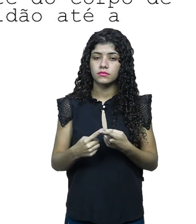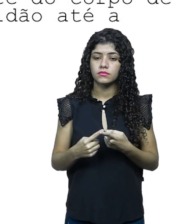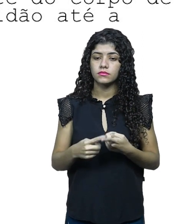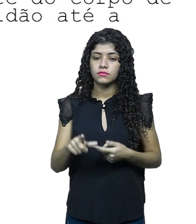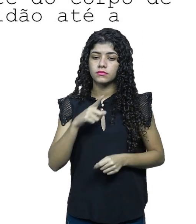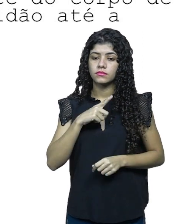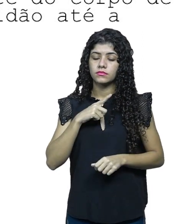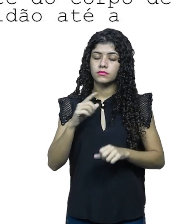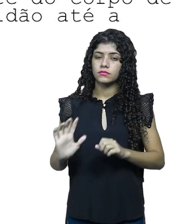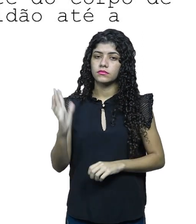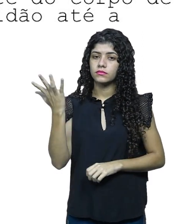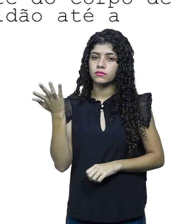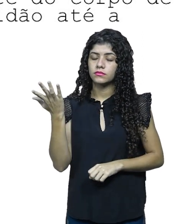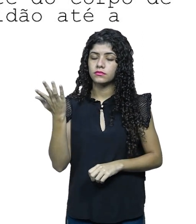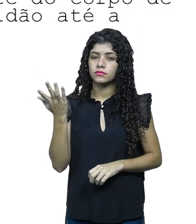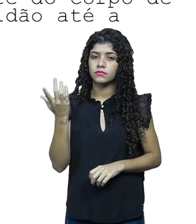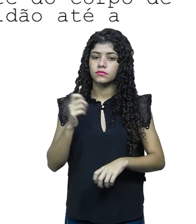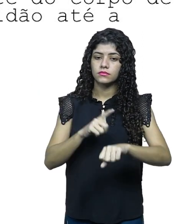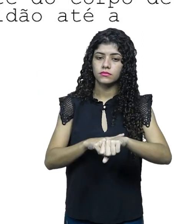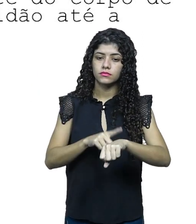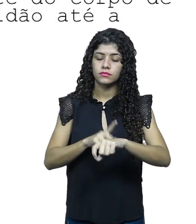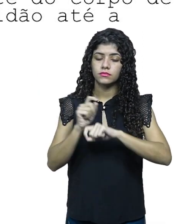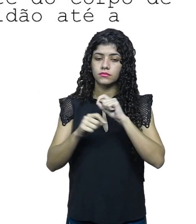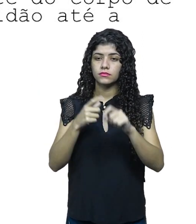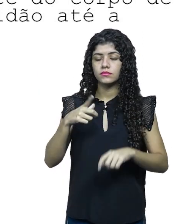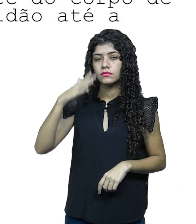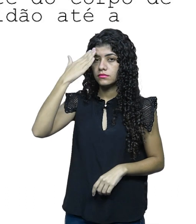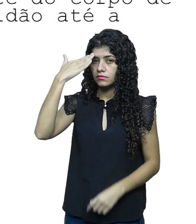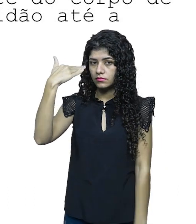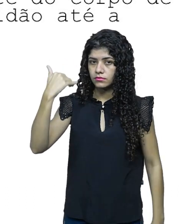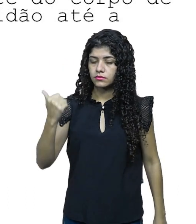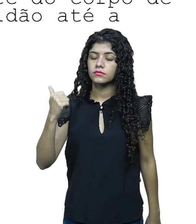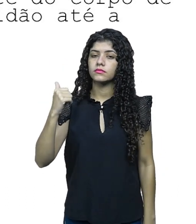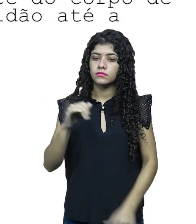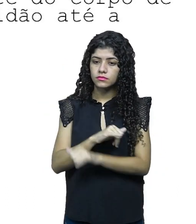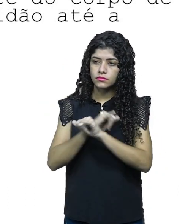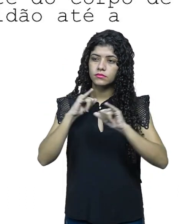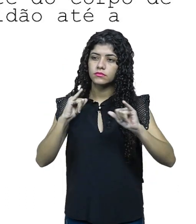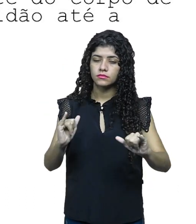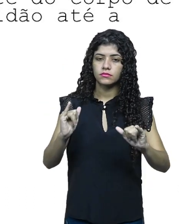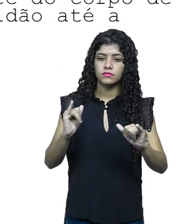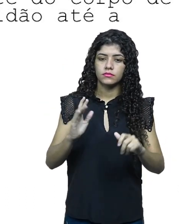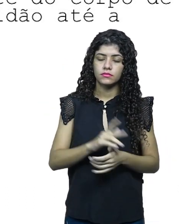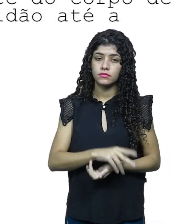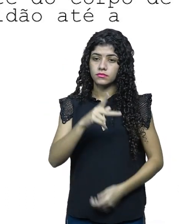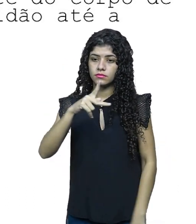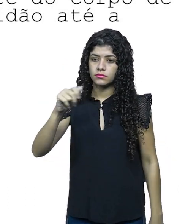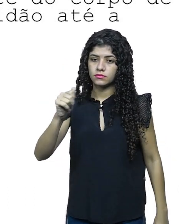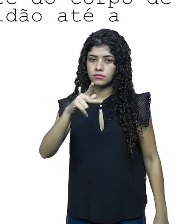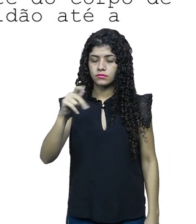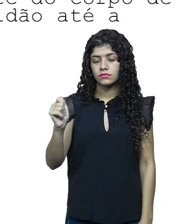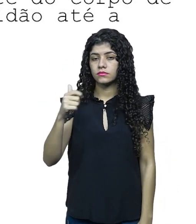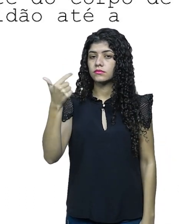Porque quando ele acontece, é o momento em que o Bergoglio sabe da notícia de que o Papa João Paulo